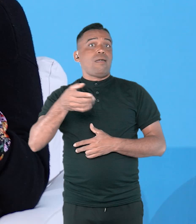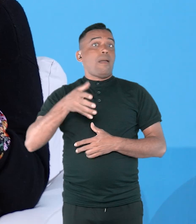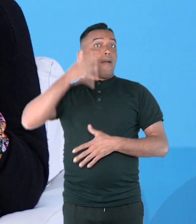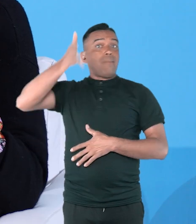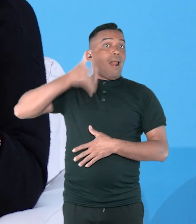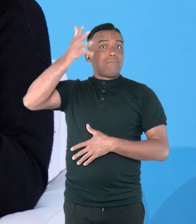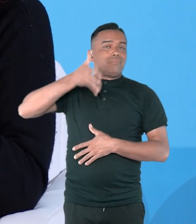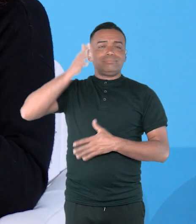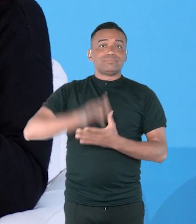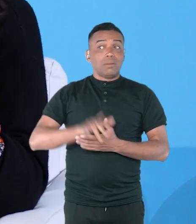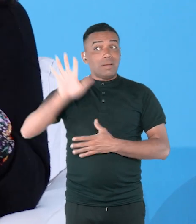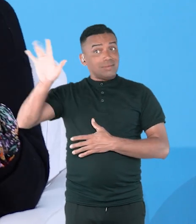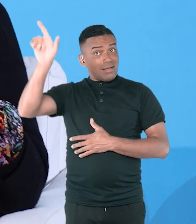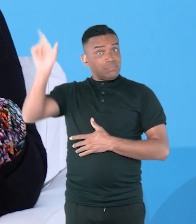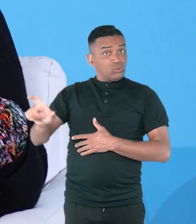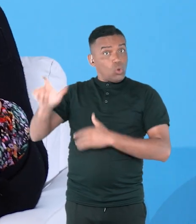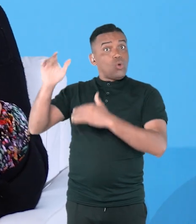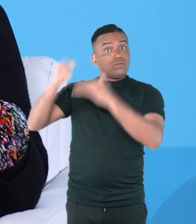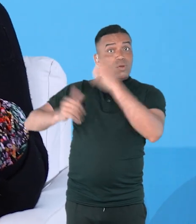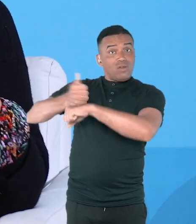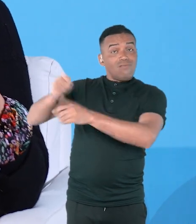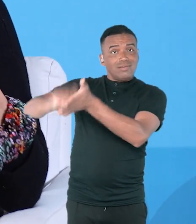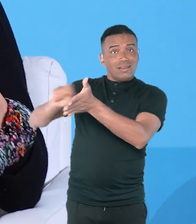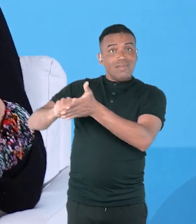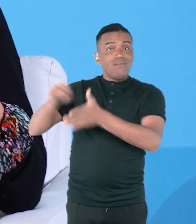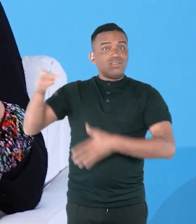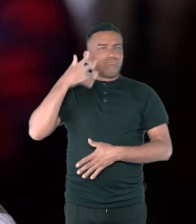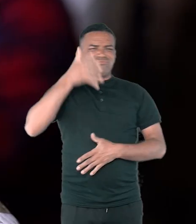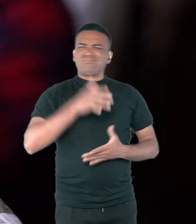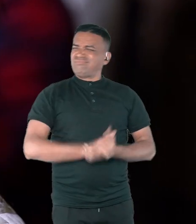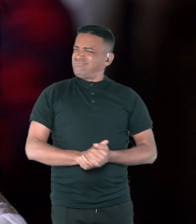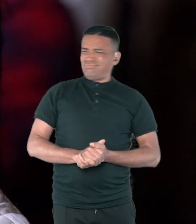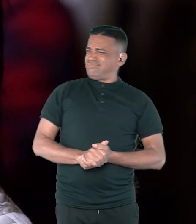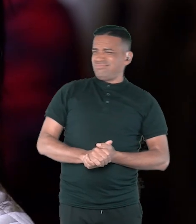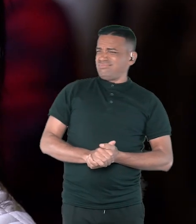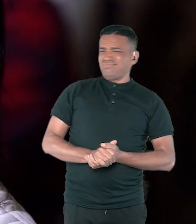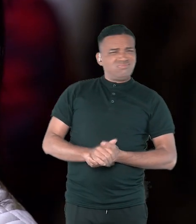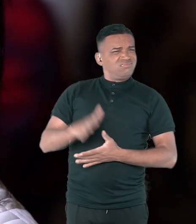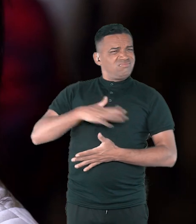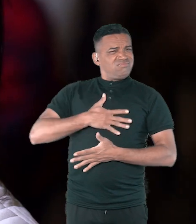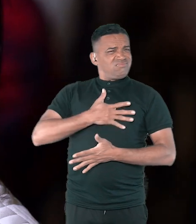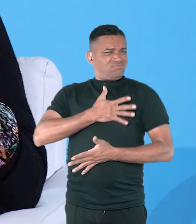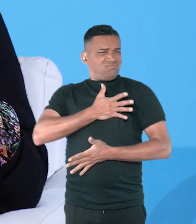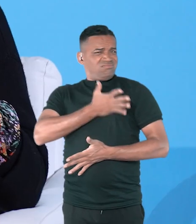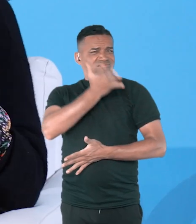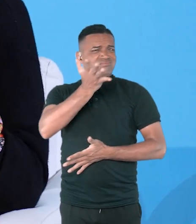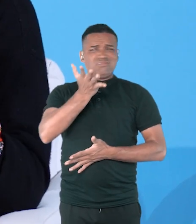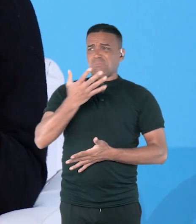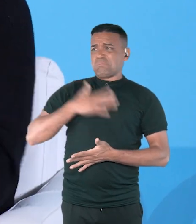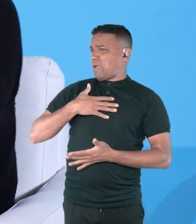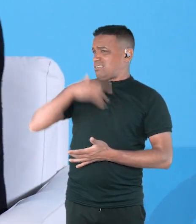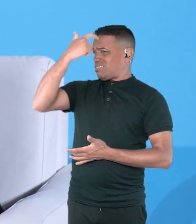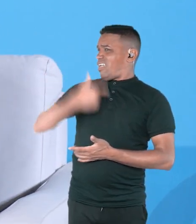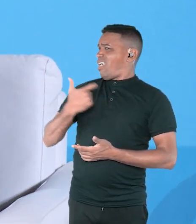você contando, mas os autores é que iam escrever o que seria eu falando. Uma espectadora acompanha atentamente. Falava,